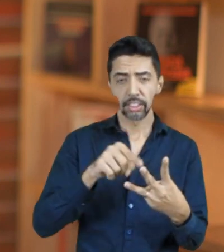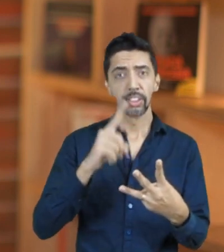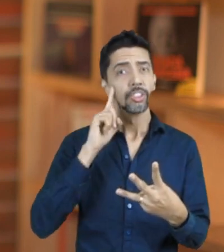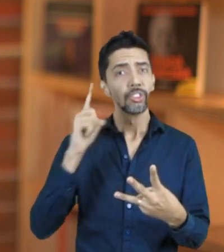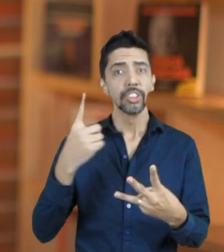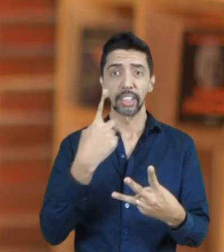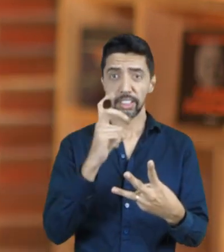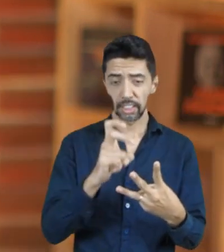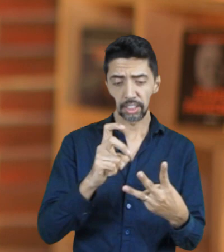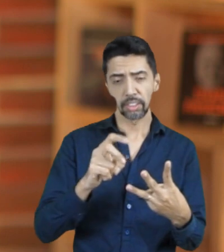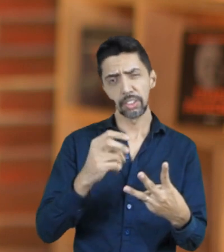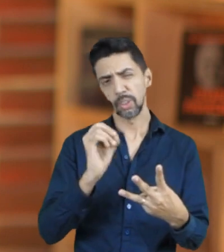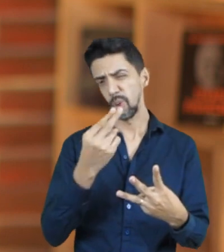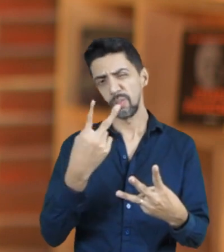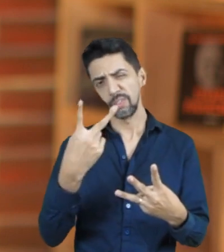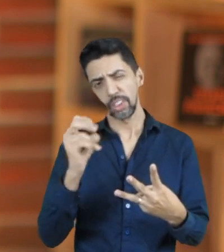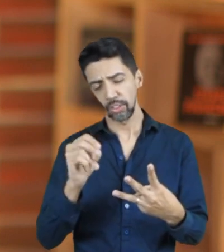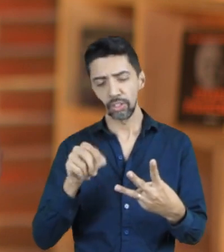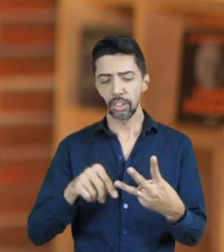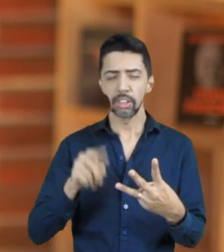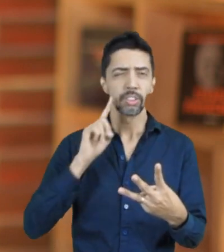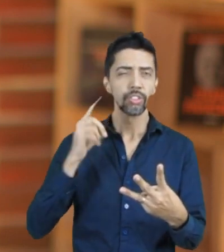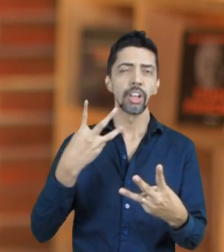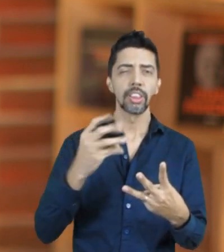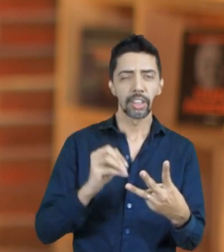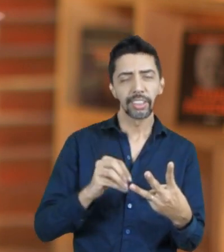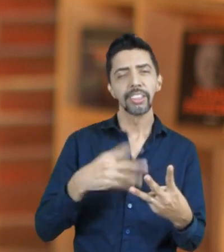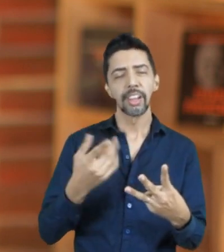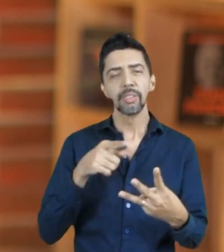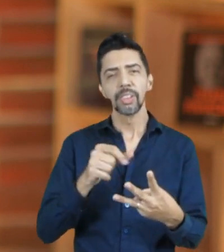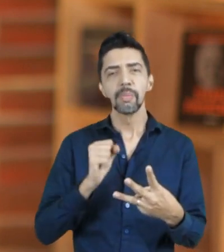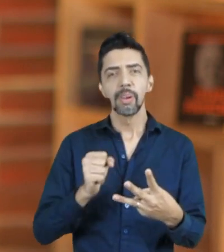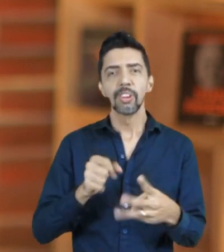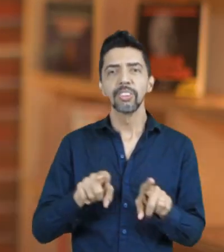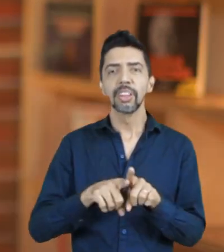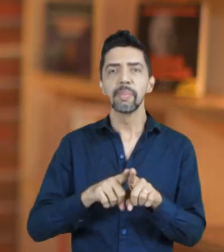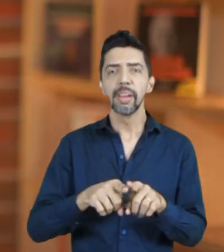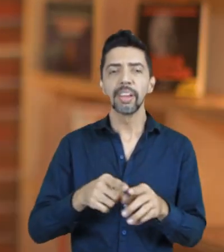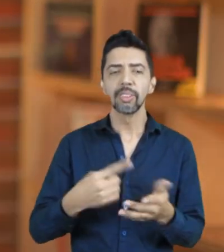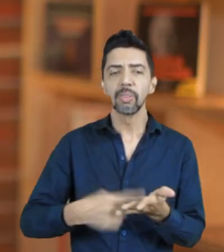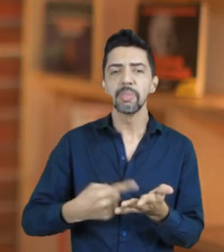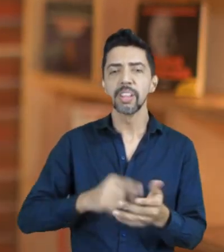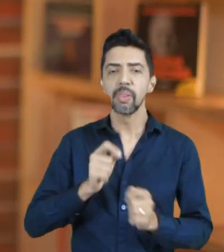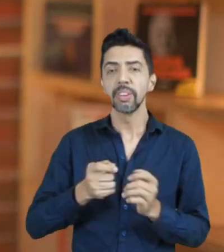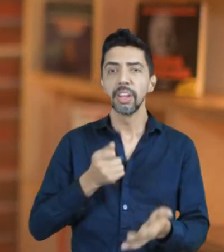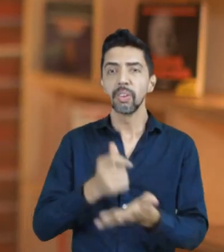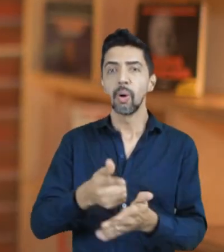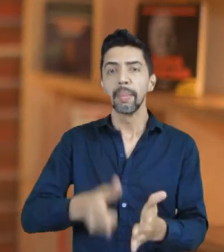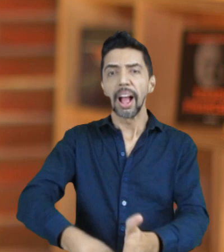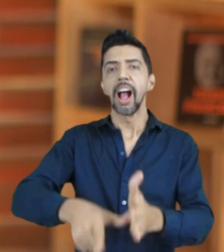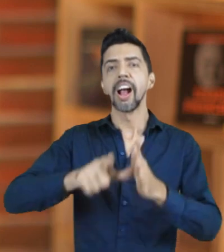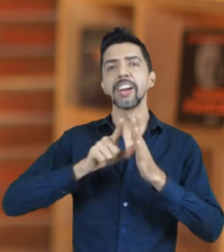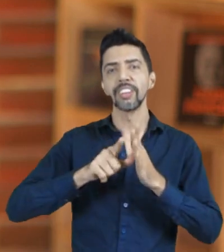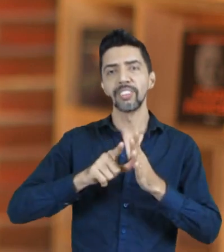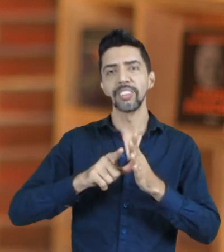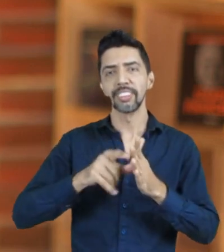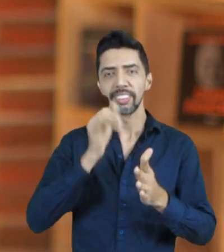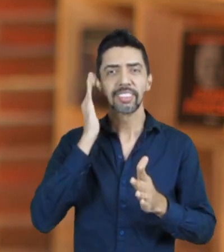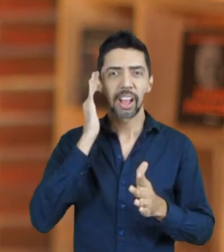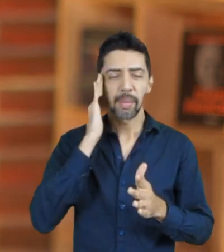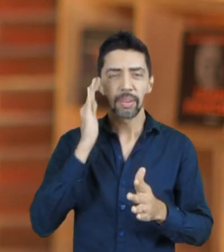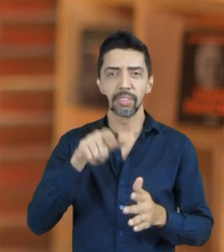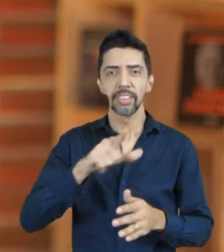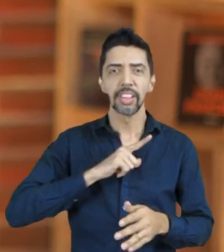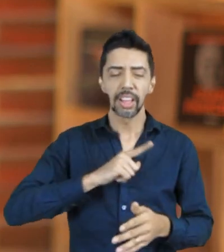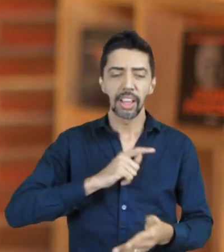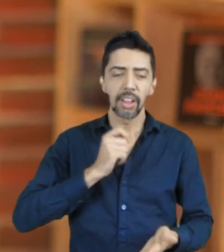com sete dias antecedência ao vencimento E aí você vai pegar 37 dias para pagar esse compromisso O que é muito legal sabedor que